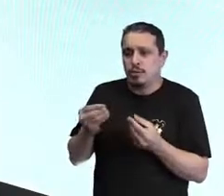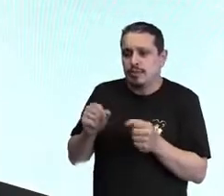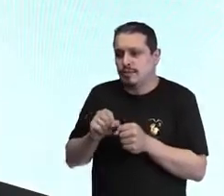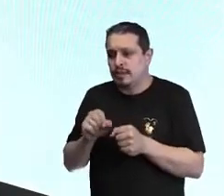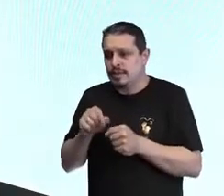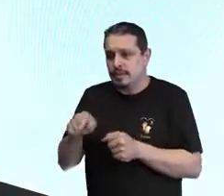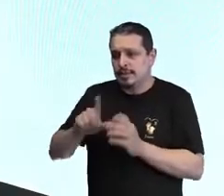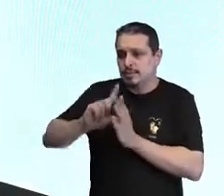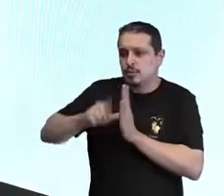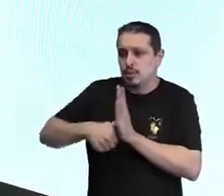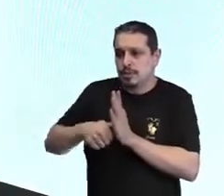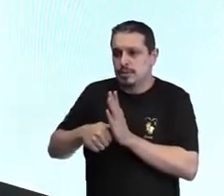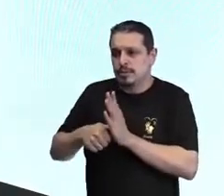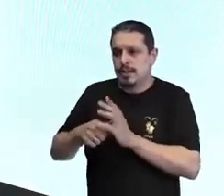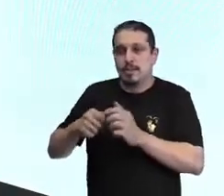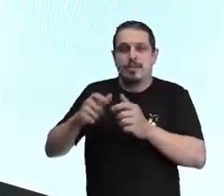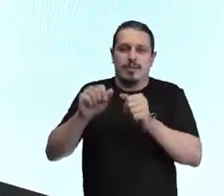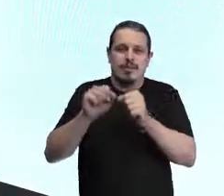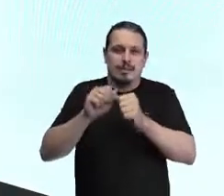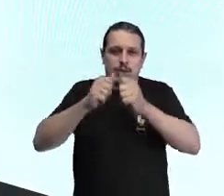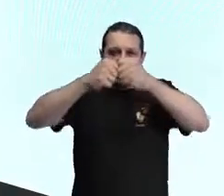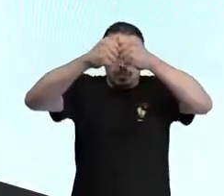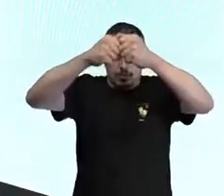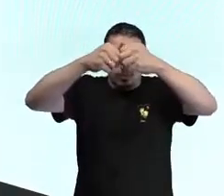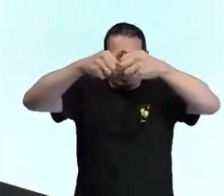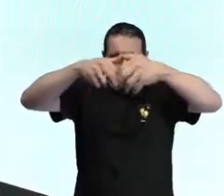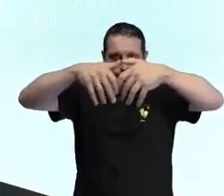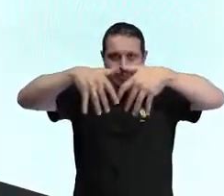de apoio em várias frentes.